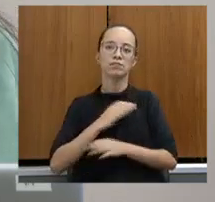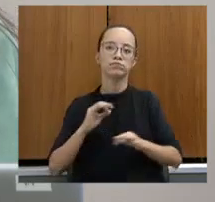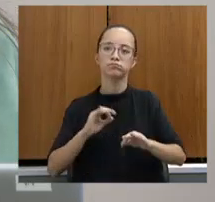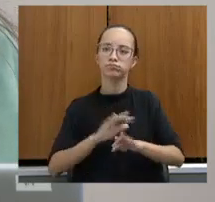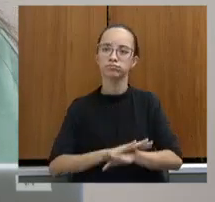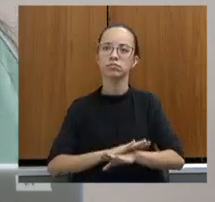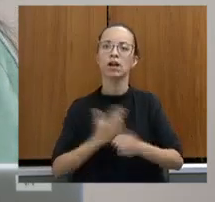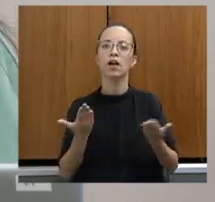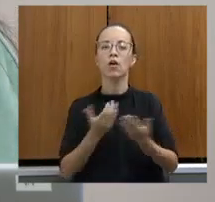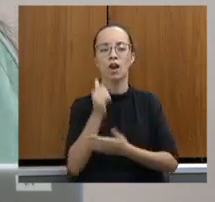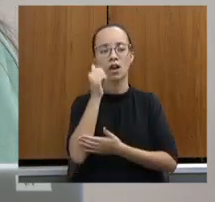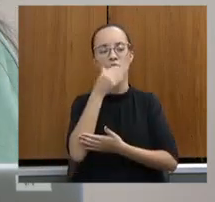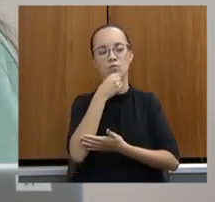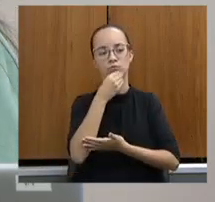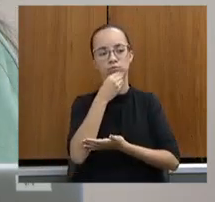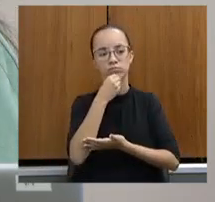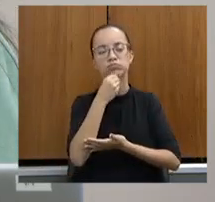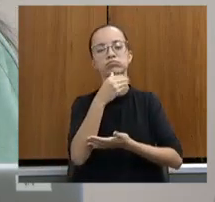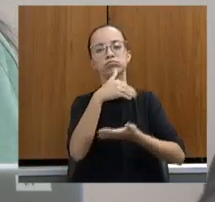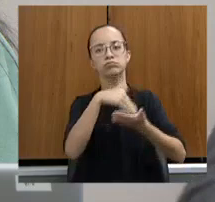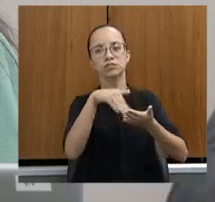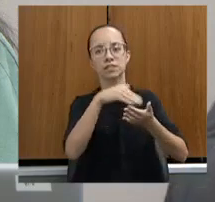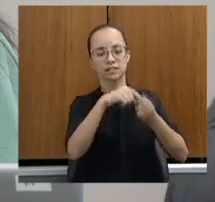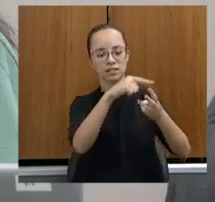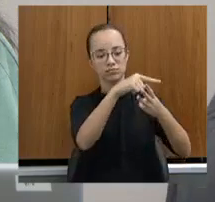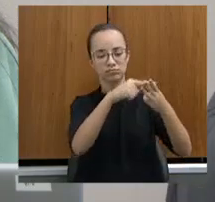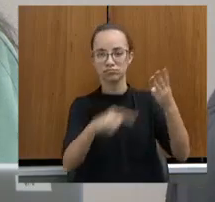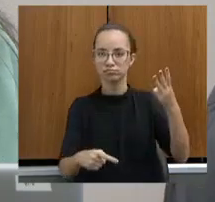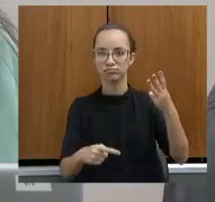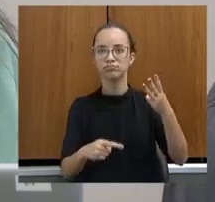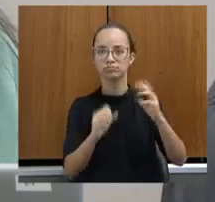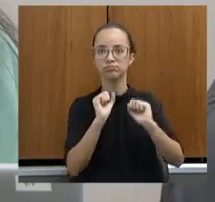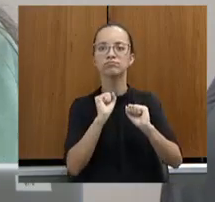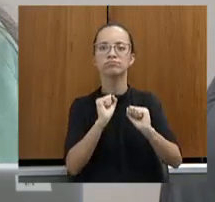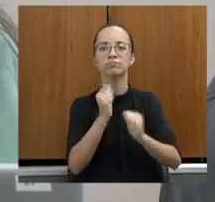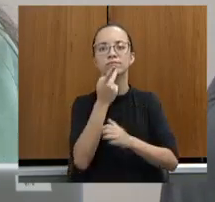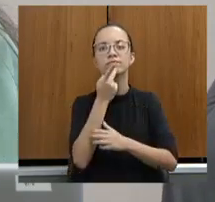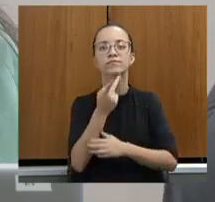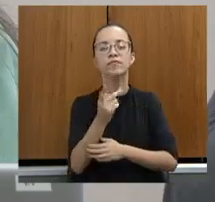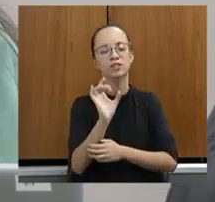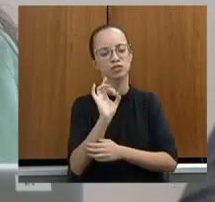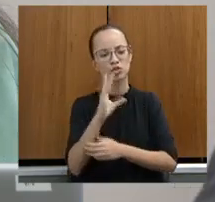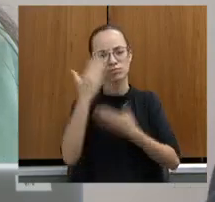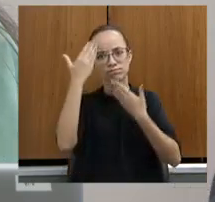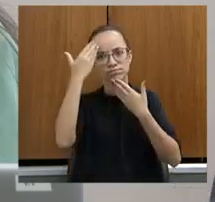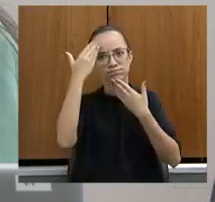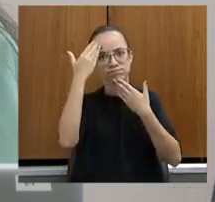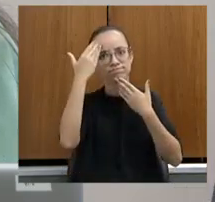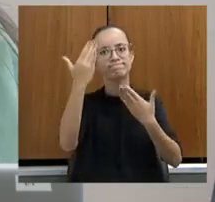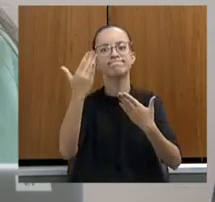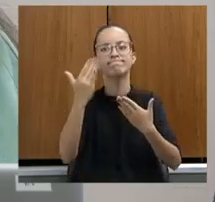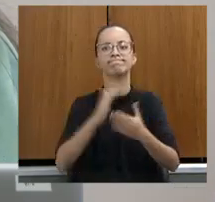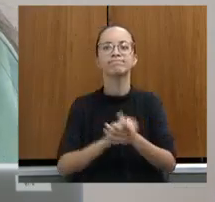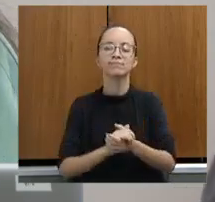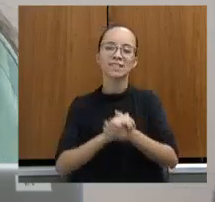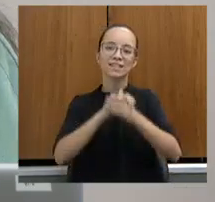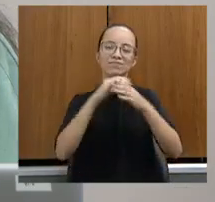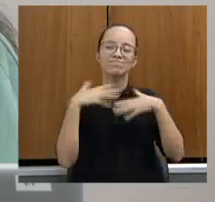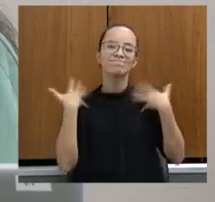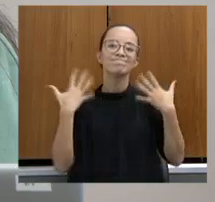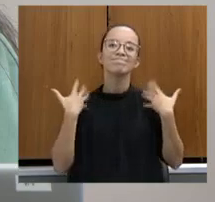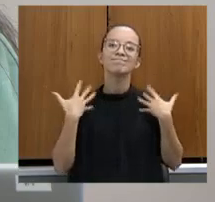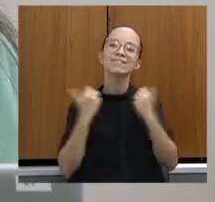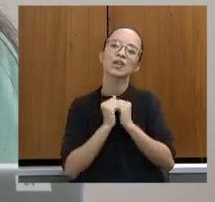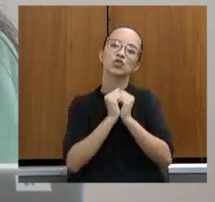passo para o secretários para suas ponderações E mais uma vez agradecendo e dizendo da minha alegria de